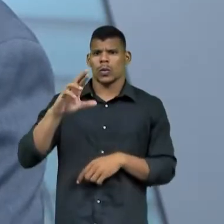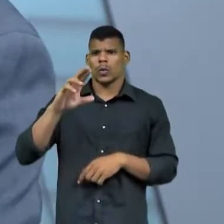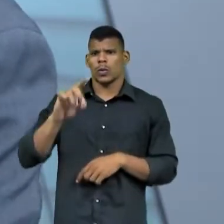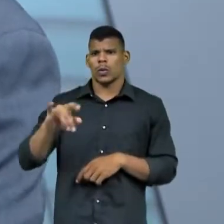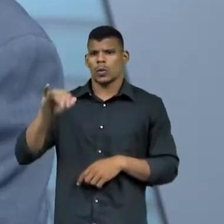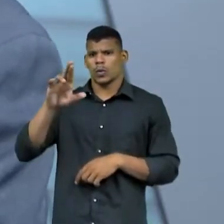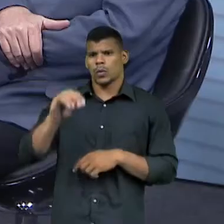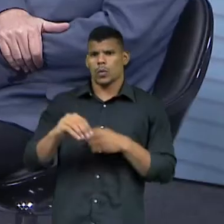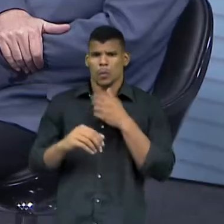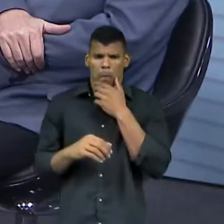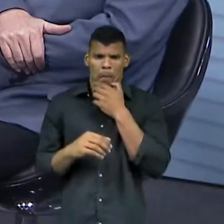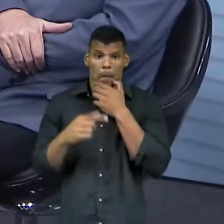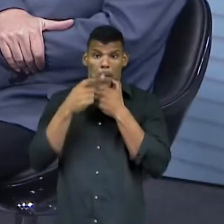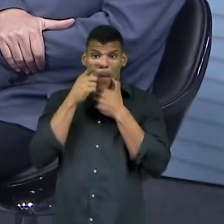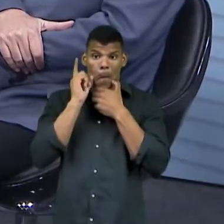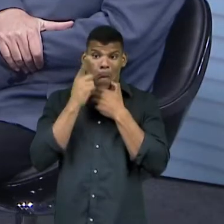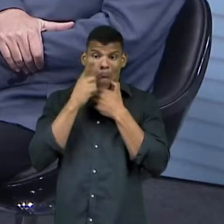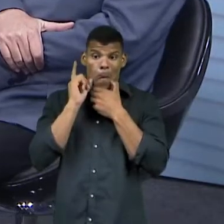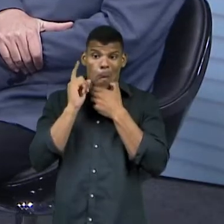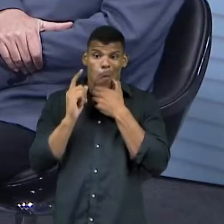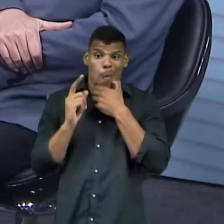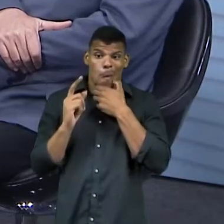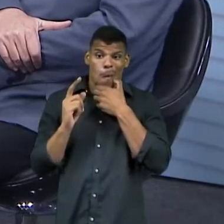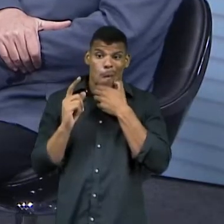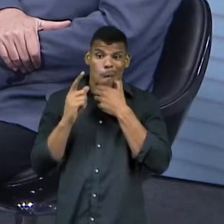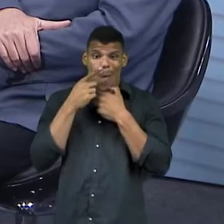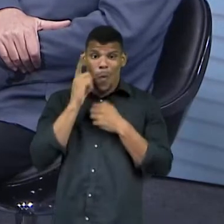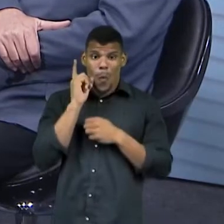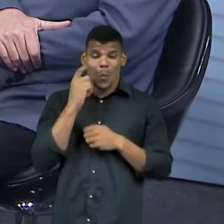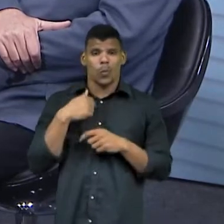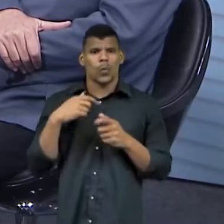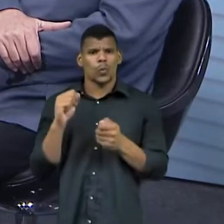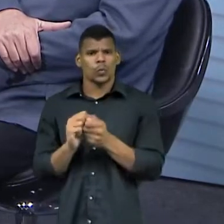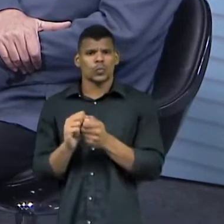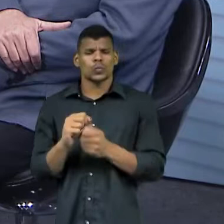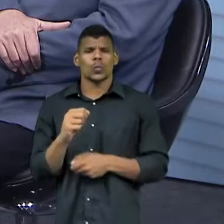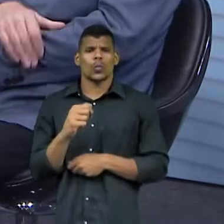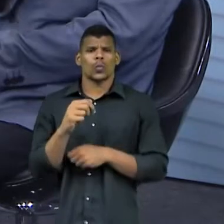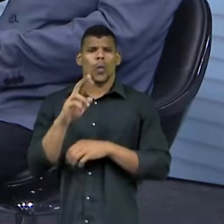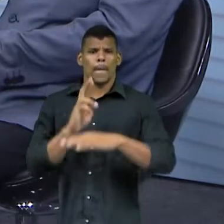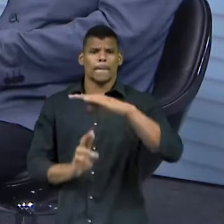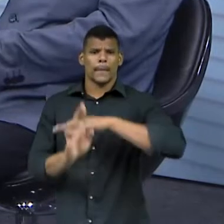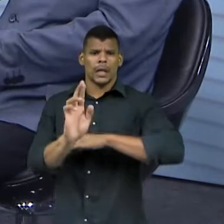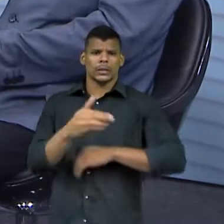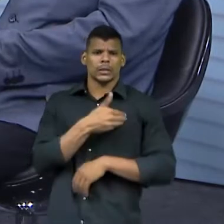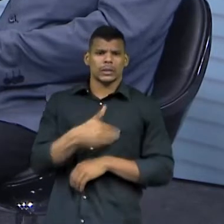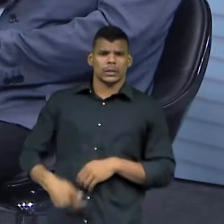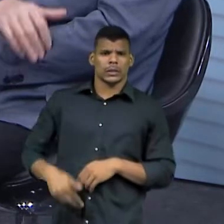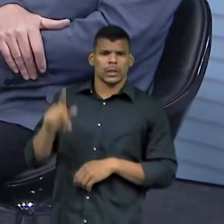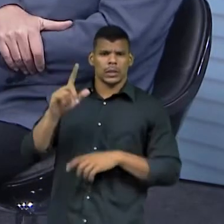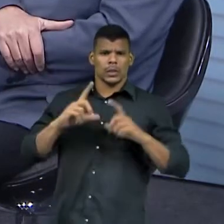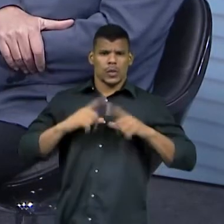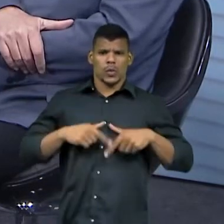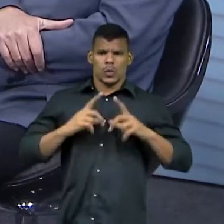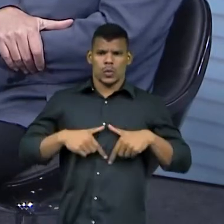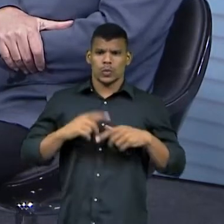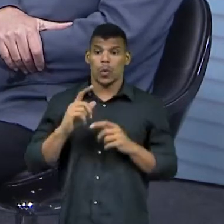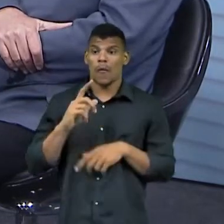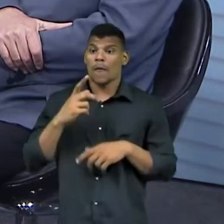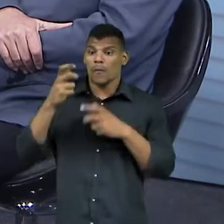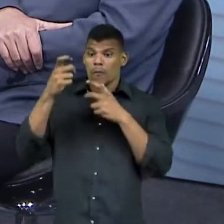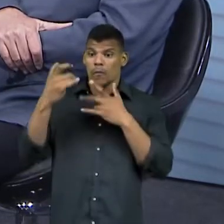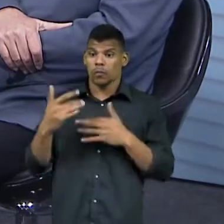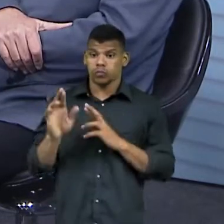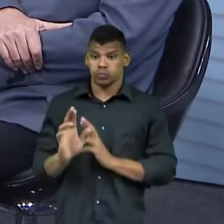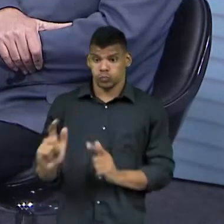imagina eu tava ontem eu tava com um um representante lá do governo de Israel Hum e falando da diferença qual a diferença